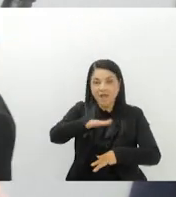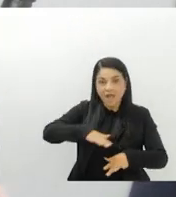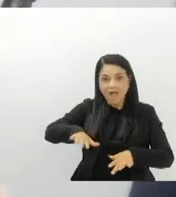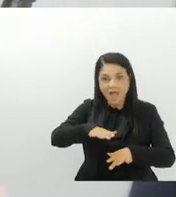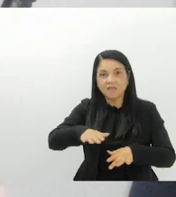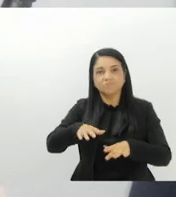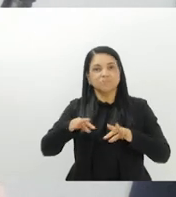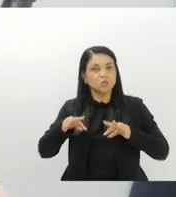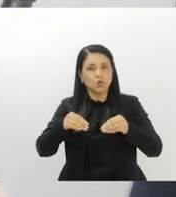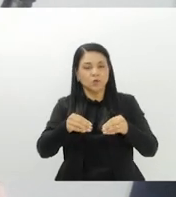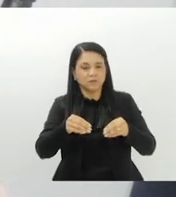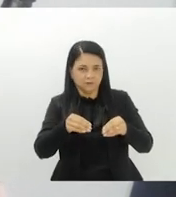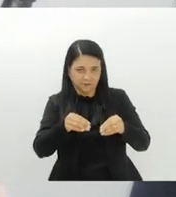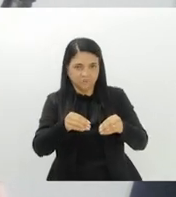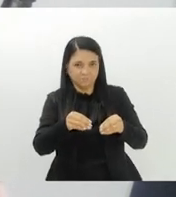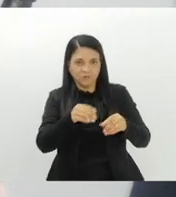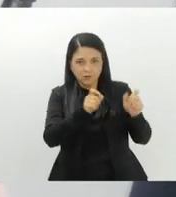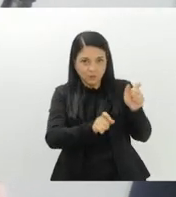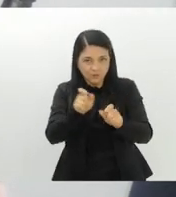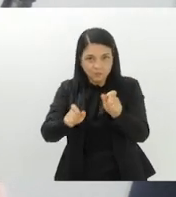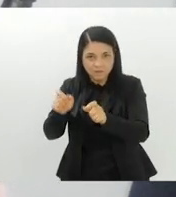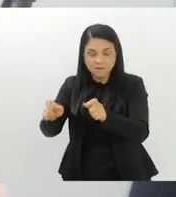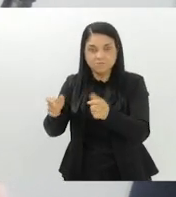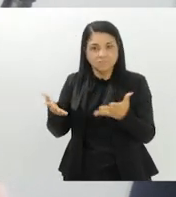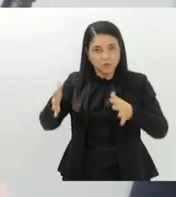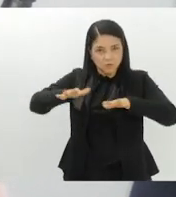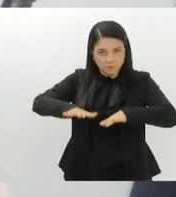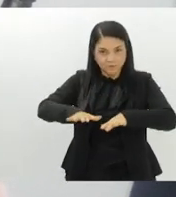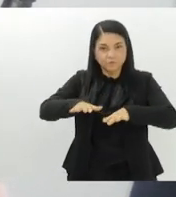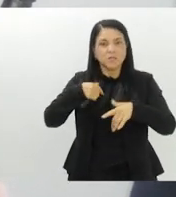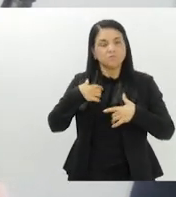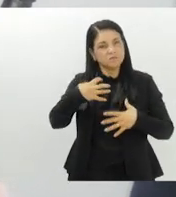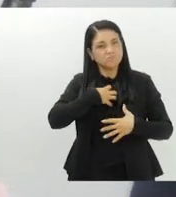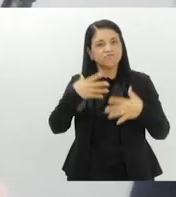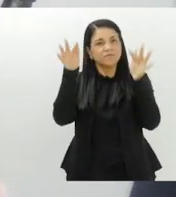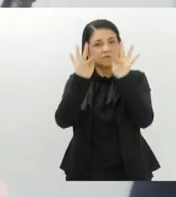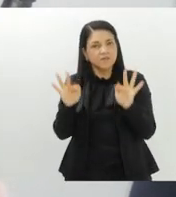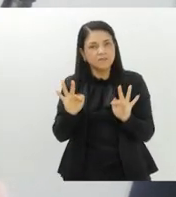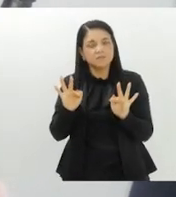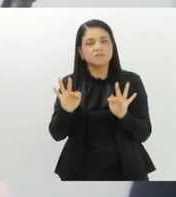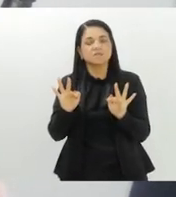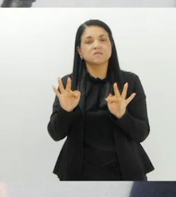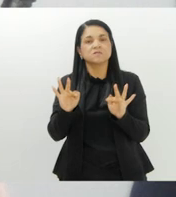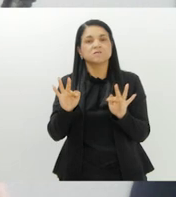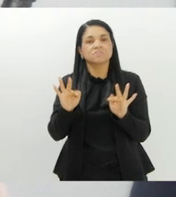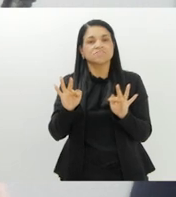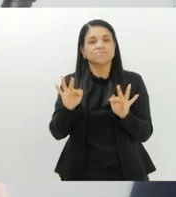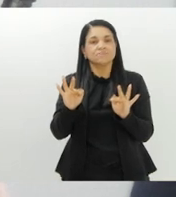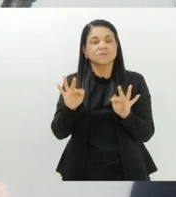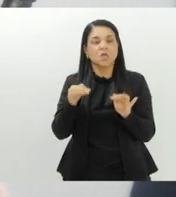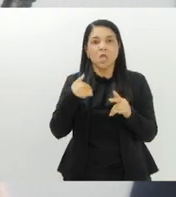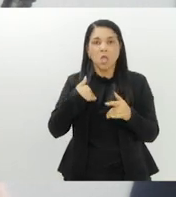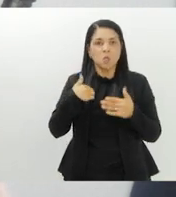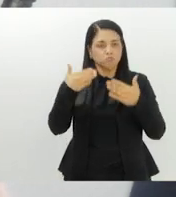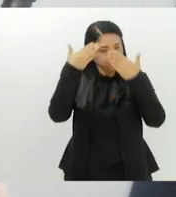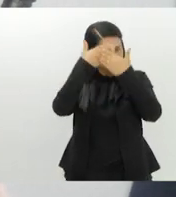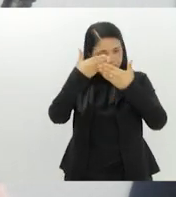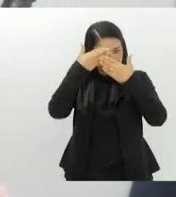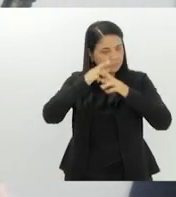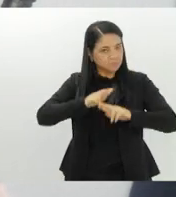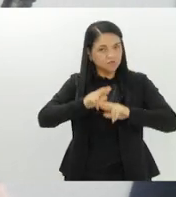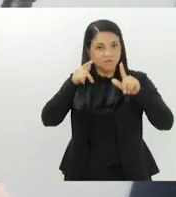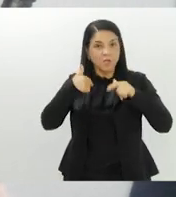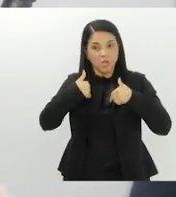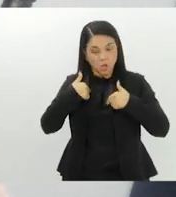todas elas. E aí eu me sinto feliz também por um outro motivo. Eu não sou umbandista, eu